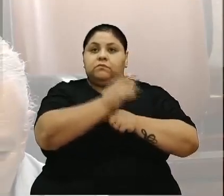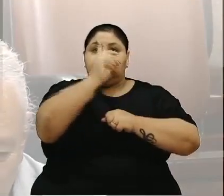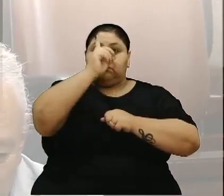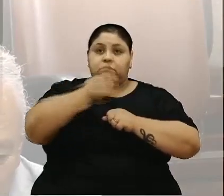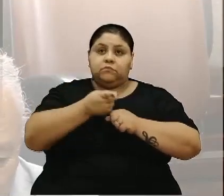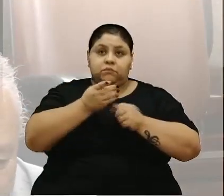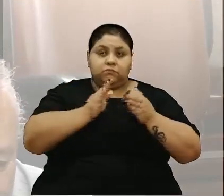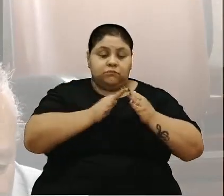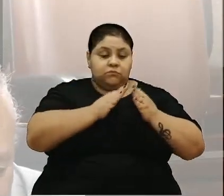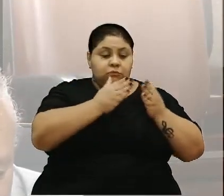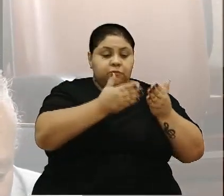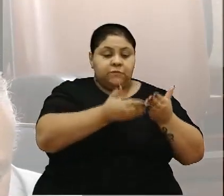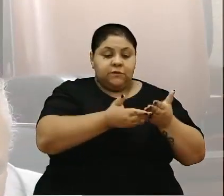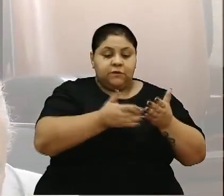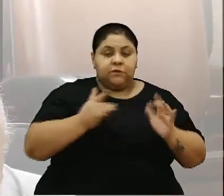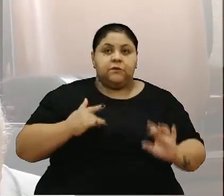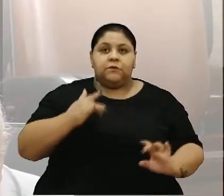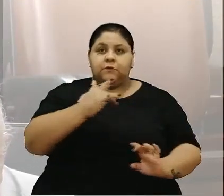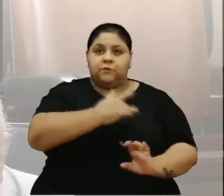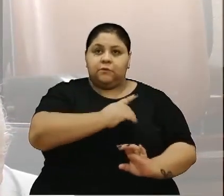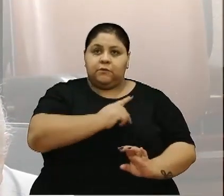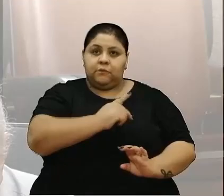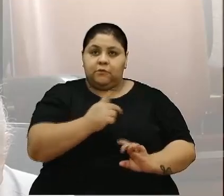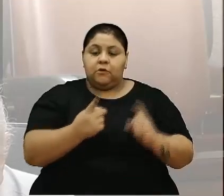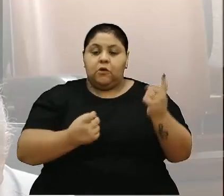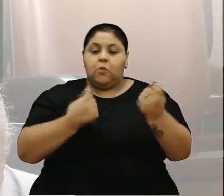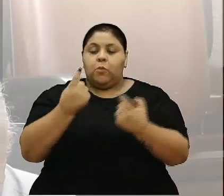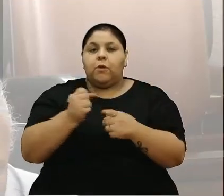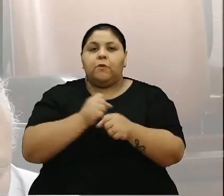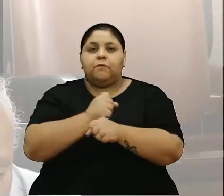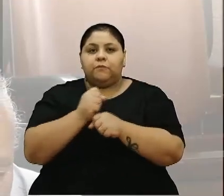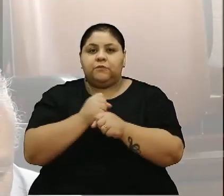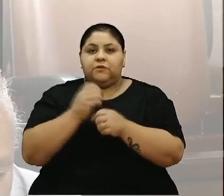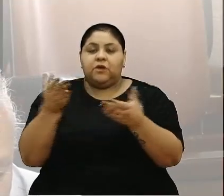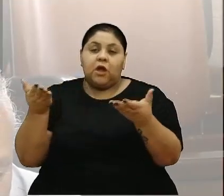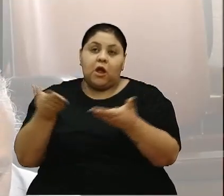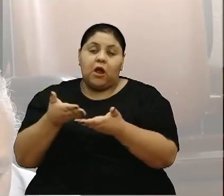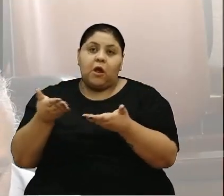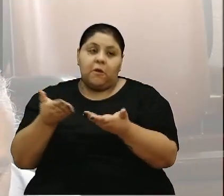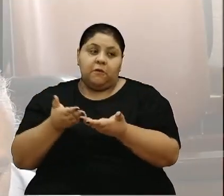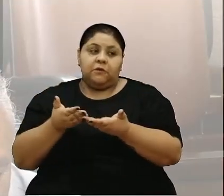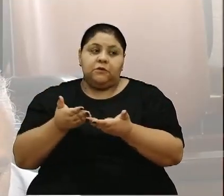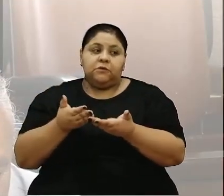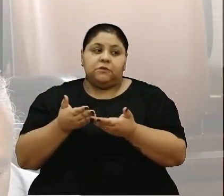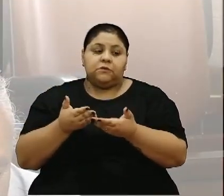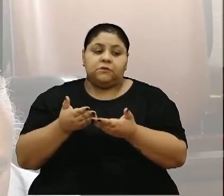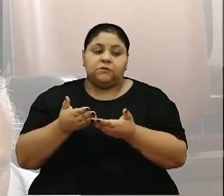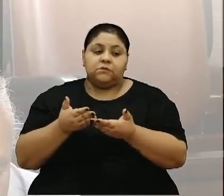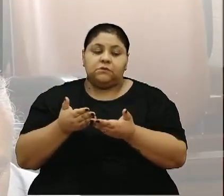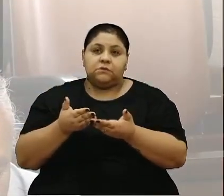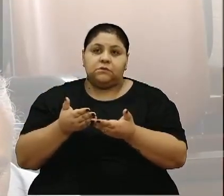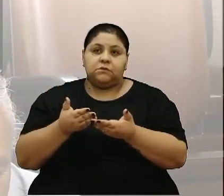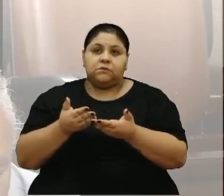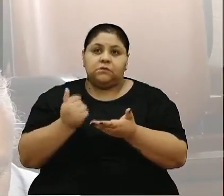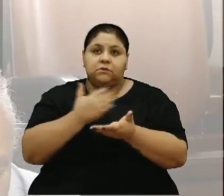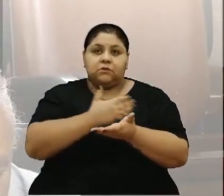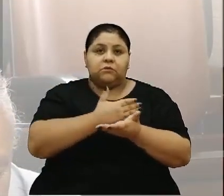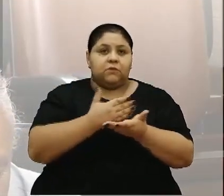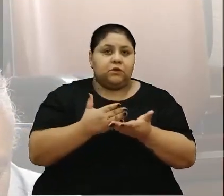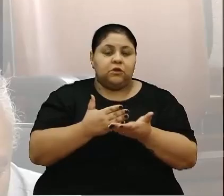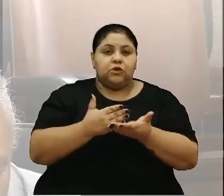Comissão de Saúde e Meio Ambiente, fui presidente também por alguns anos, né, agora, então, a gente parte para uma nova